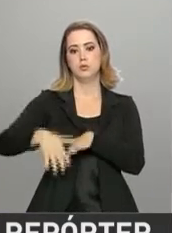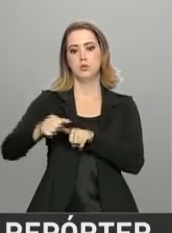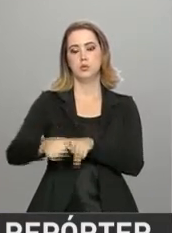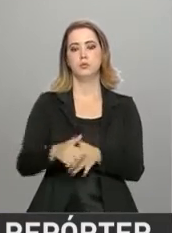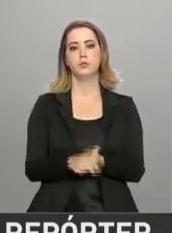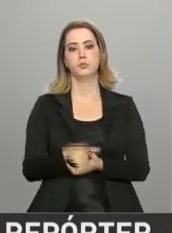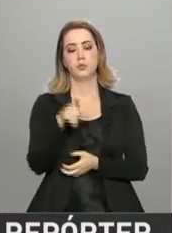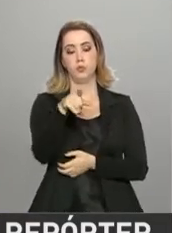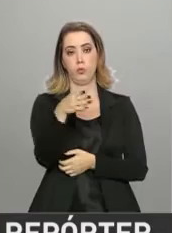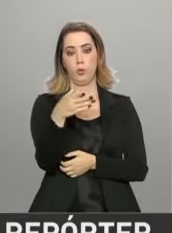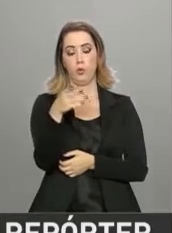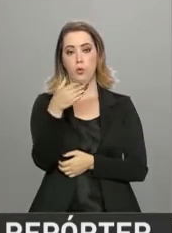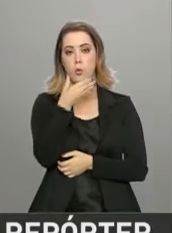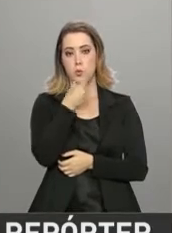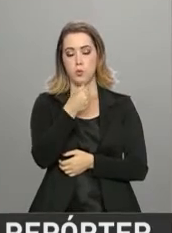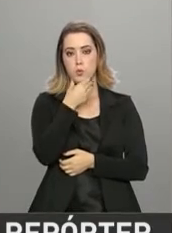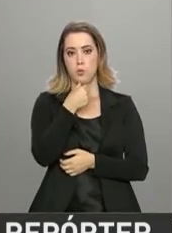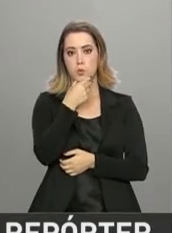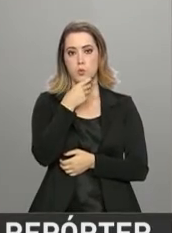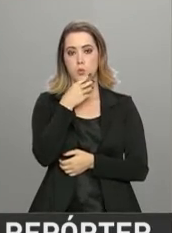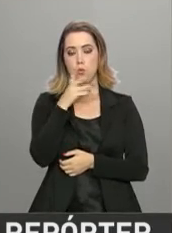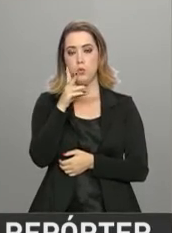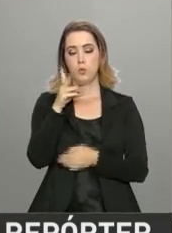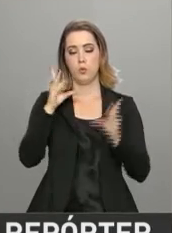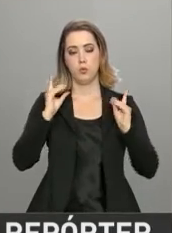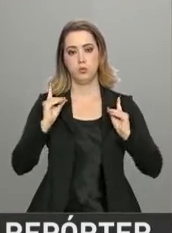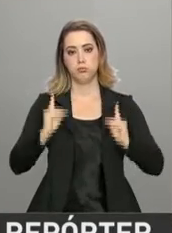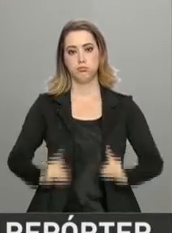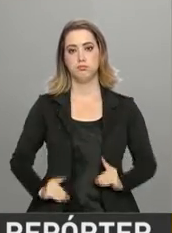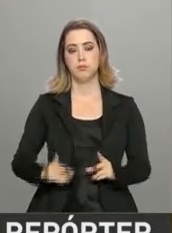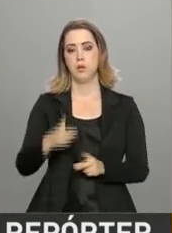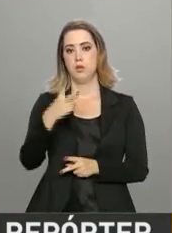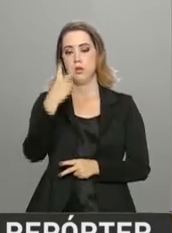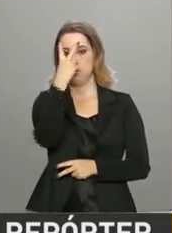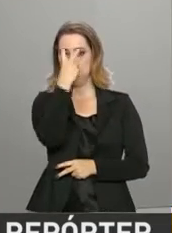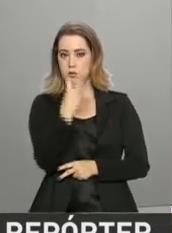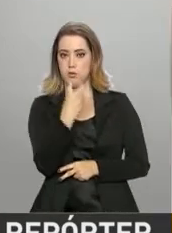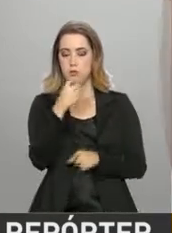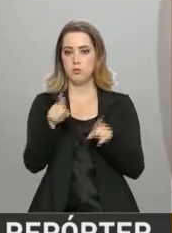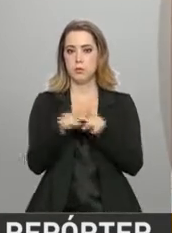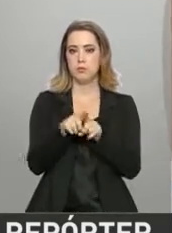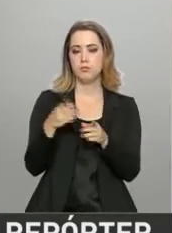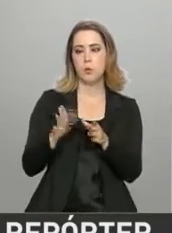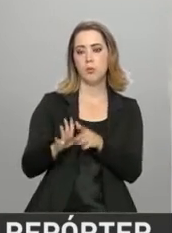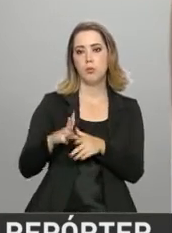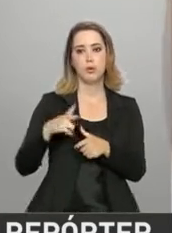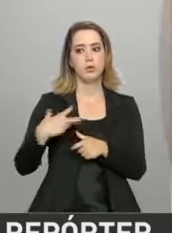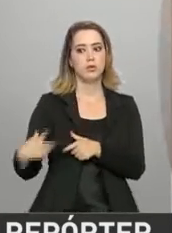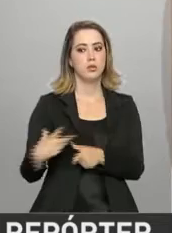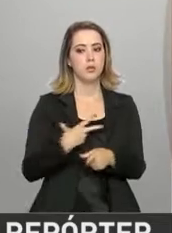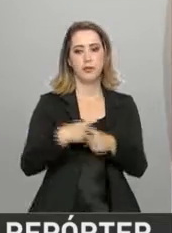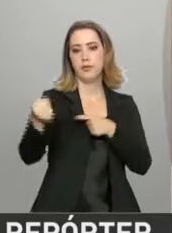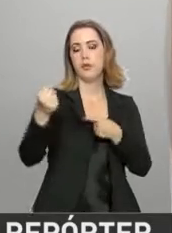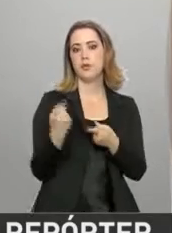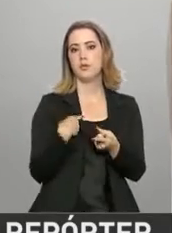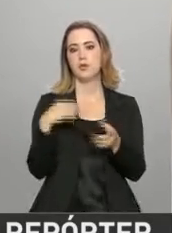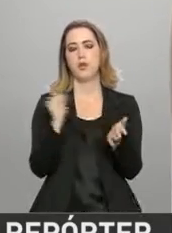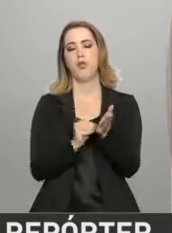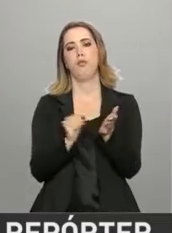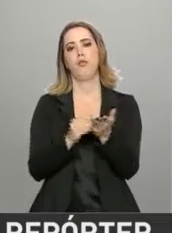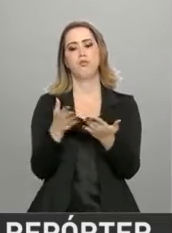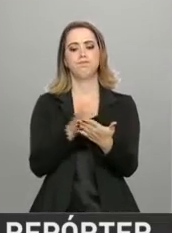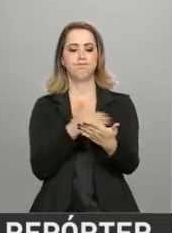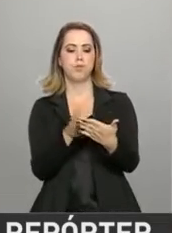Moisés é deficiente visual. Para superar a falta de acessibilidade a livros, ele conta que fazia adaptações por conta